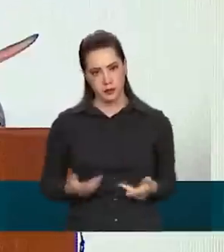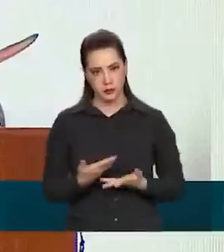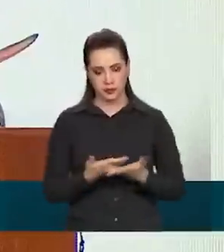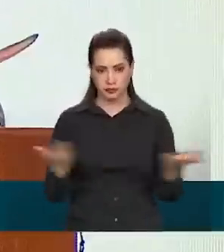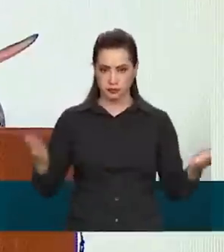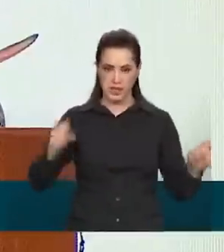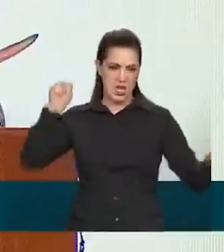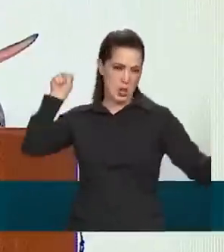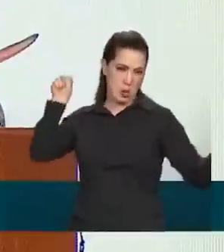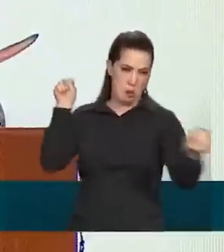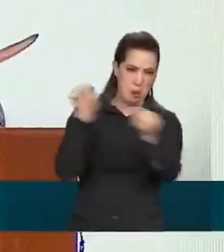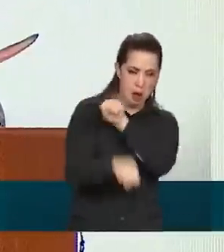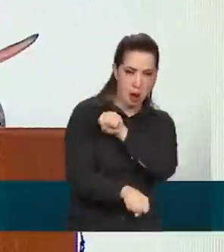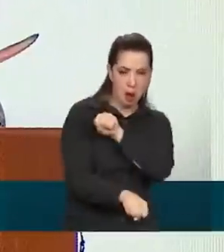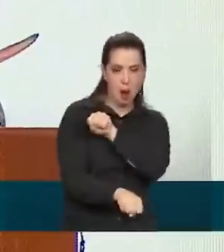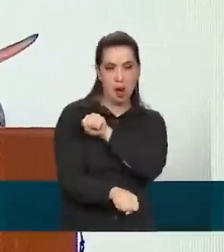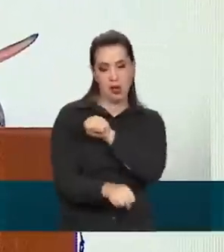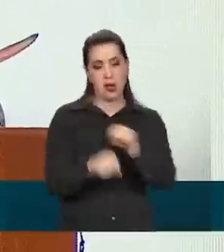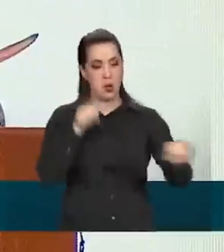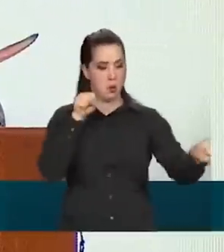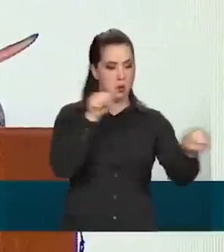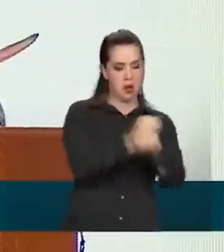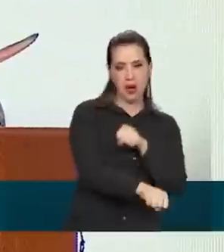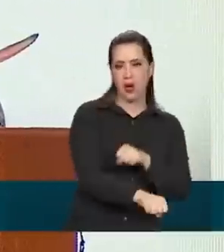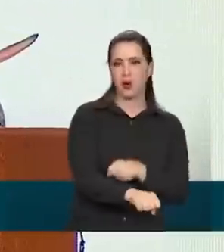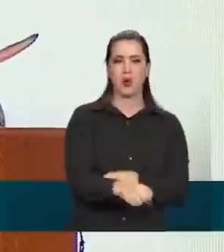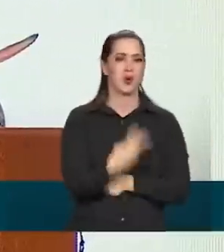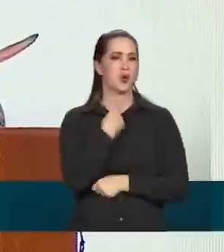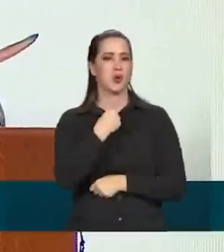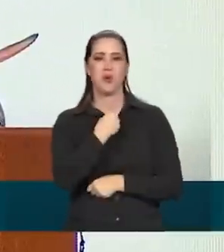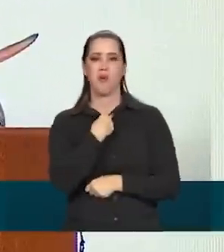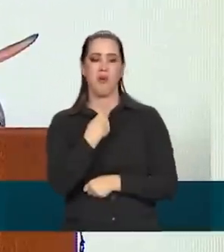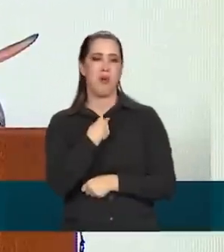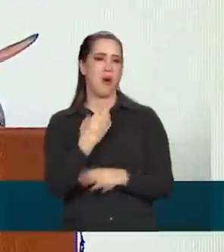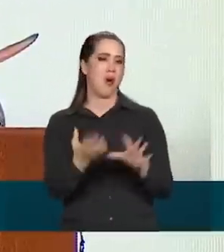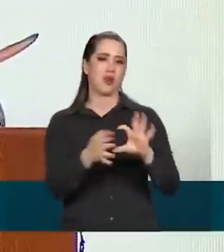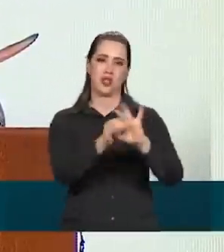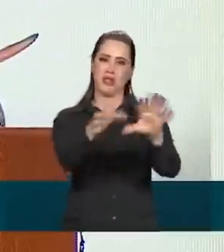Esse brutal assassinato não pode permanecer impune.